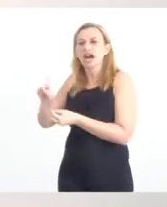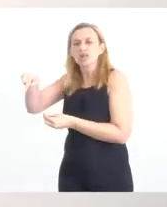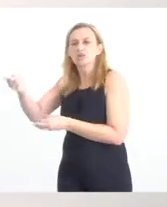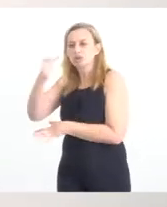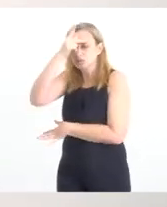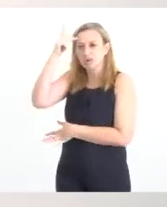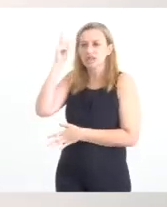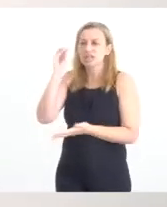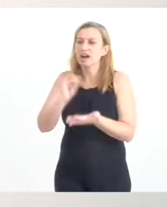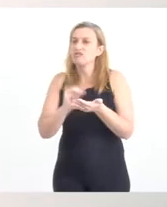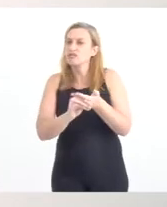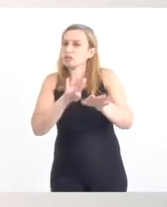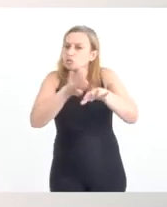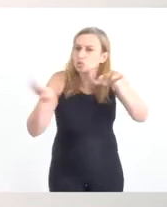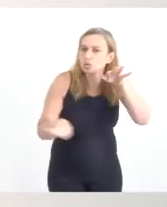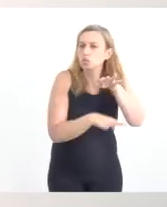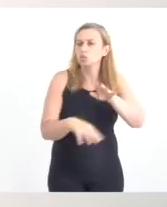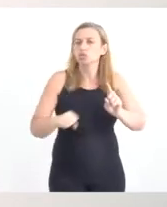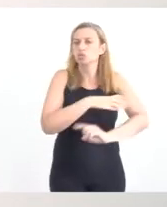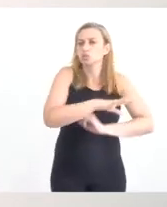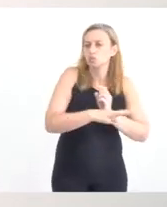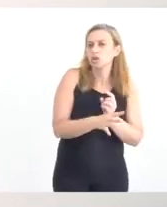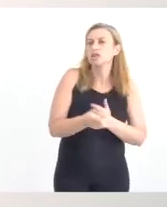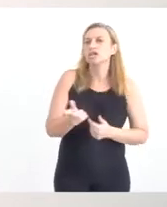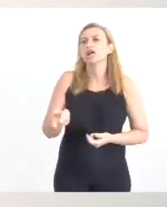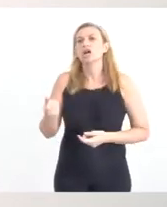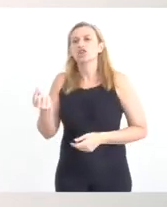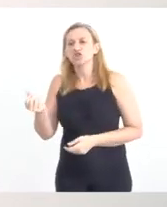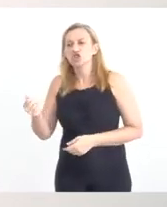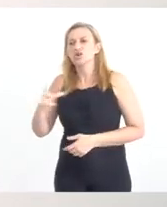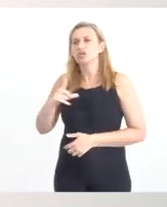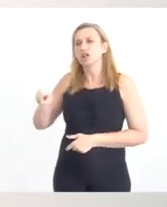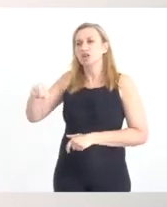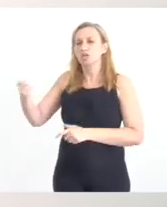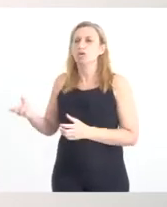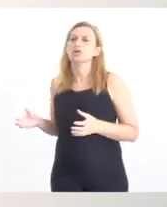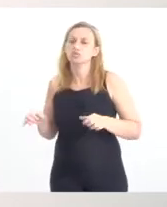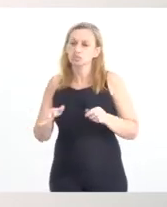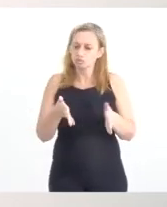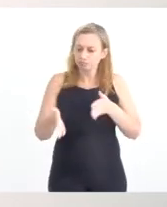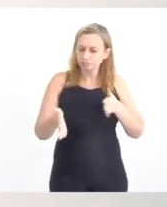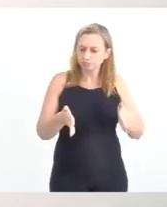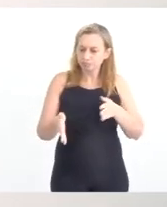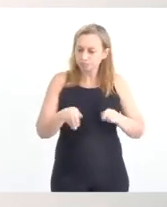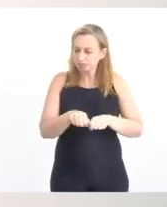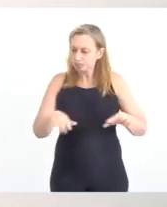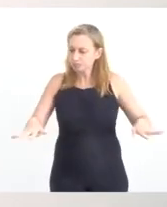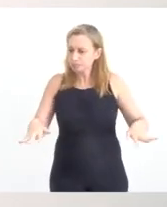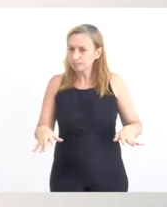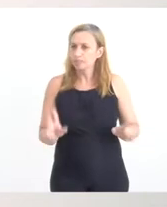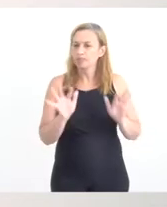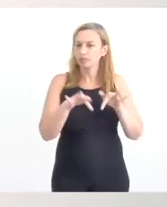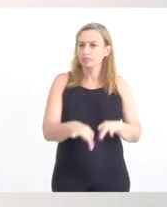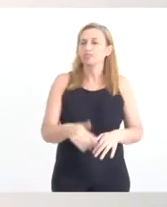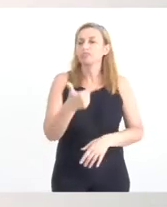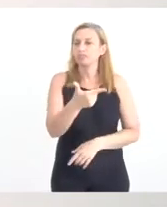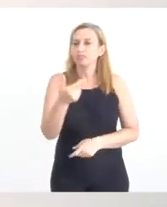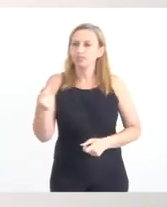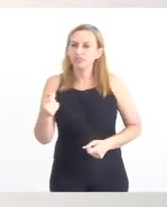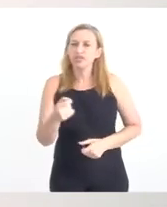a desigualdade social da lucro no ano de pandemia finalzinho de